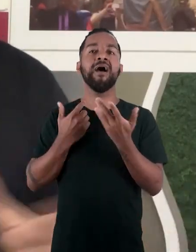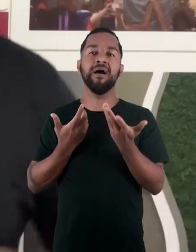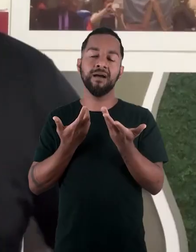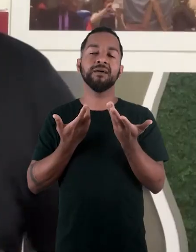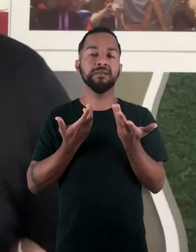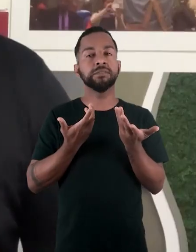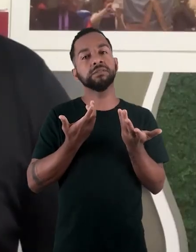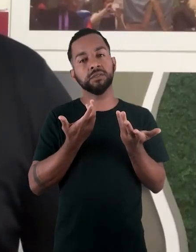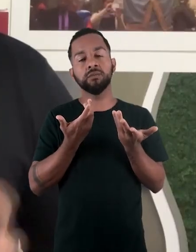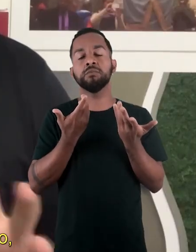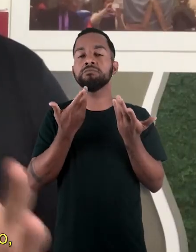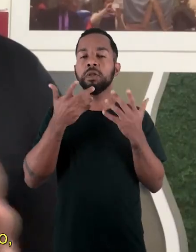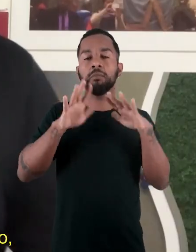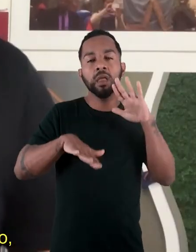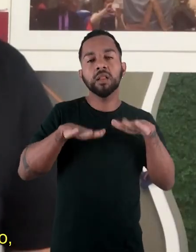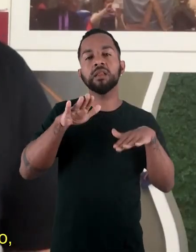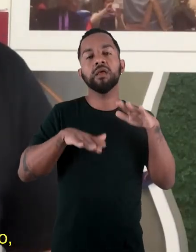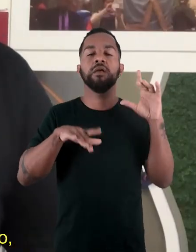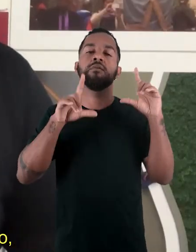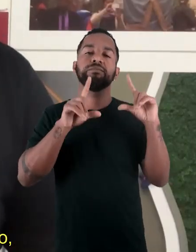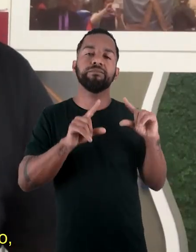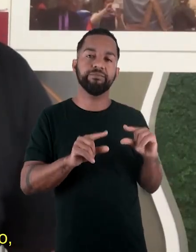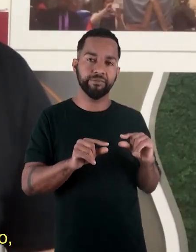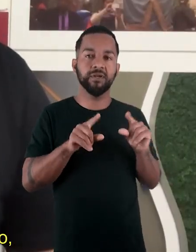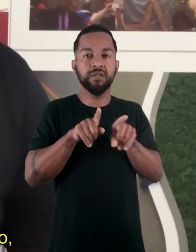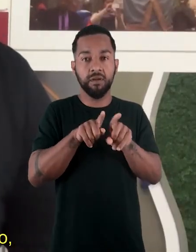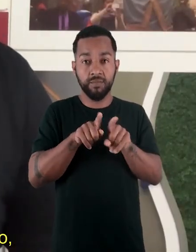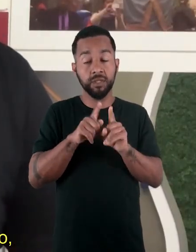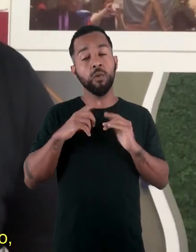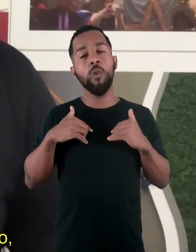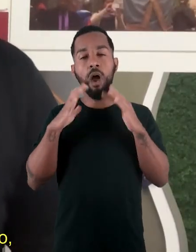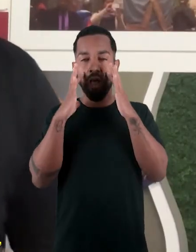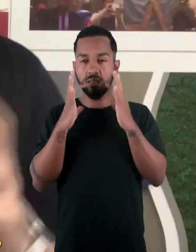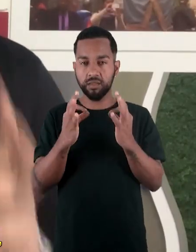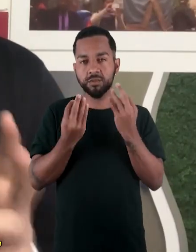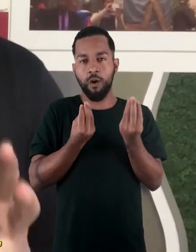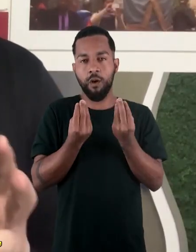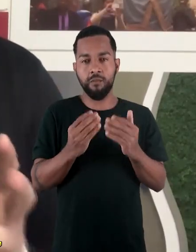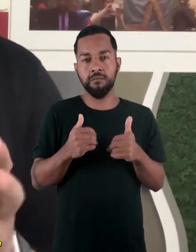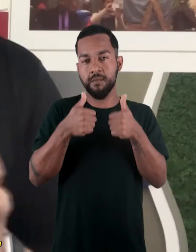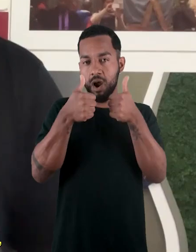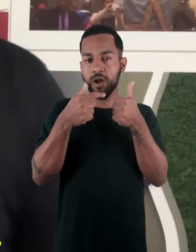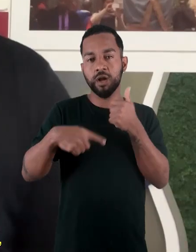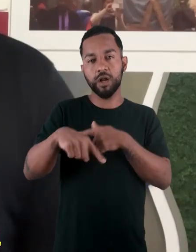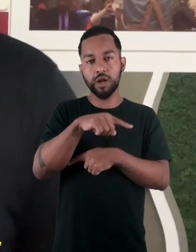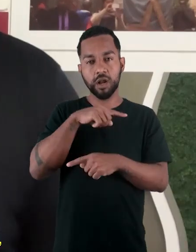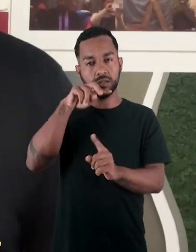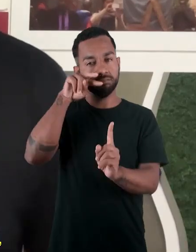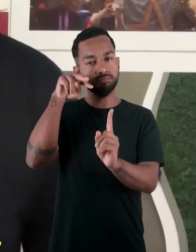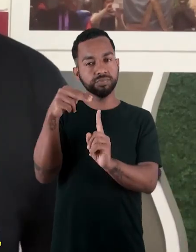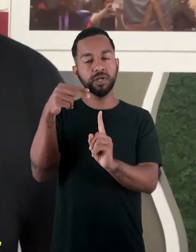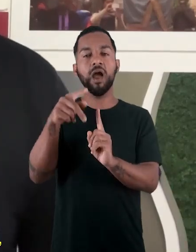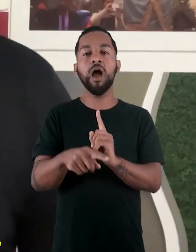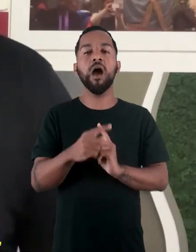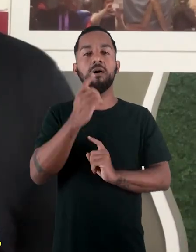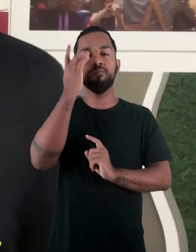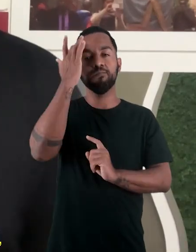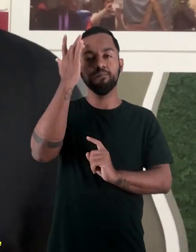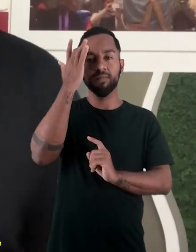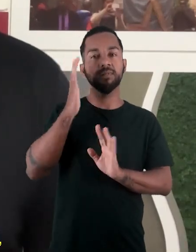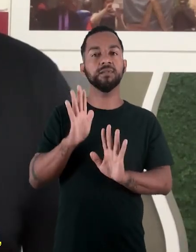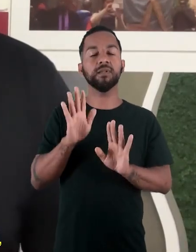aos poucos isso esfria. Então eu quero que você comece a prestar atenção um pouco melhor nisso, para que a gente olhe de forma consciente, de